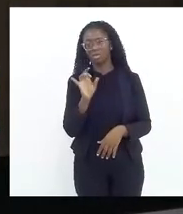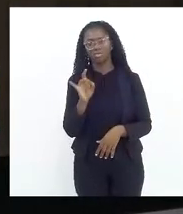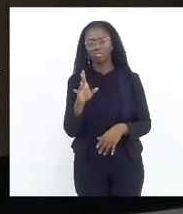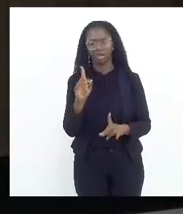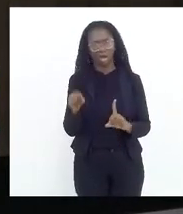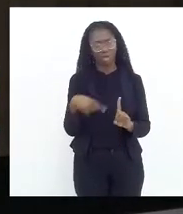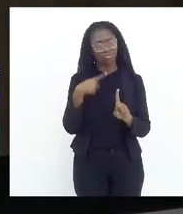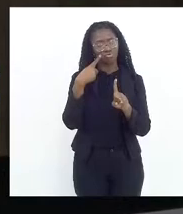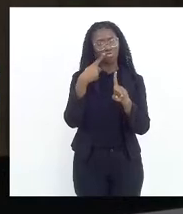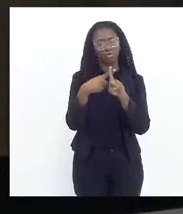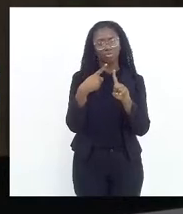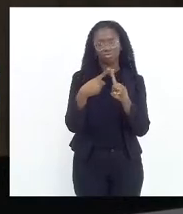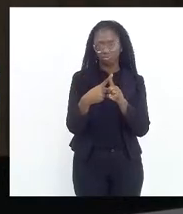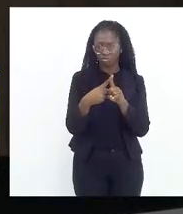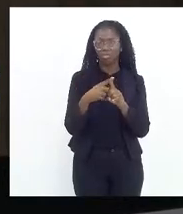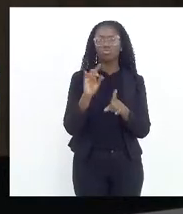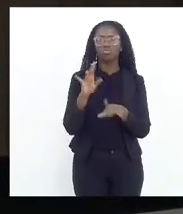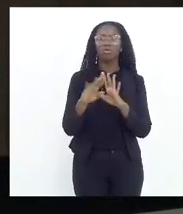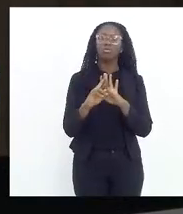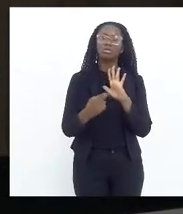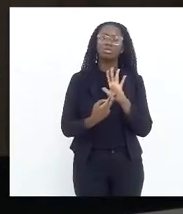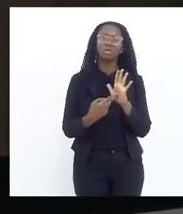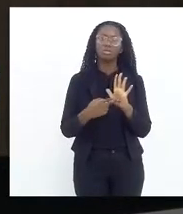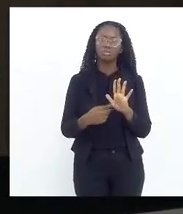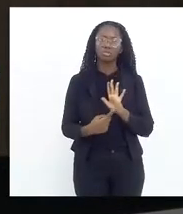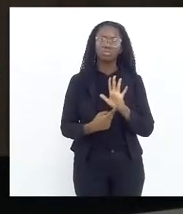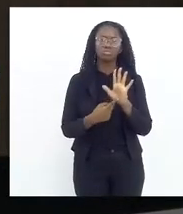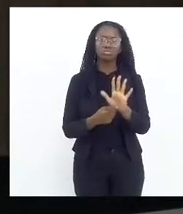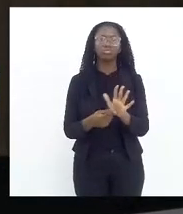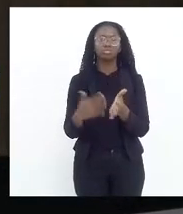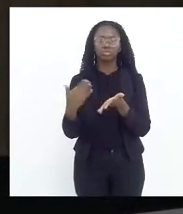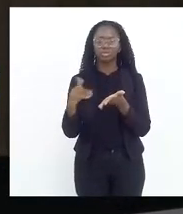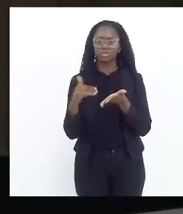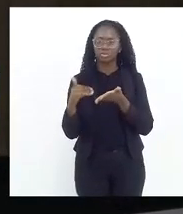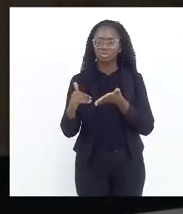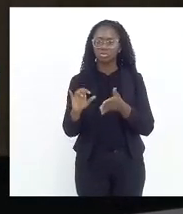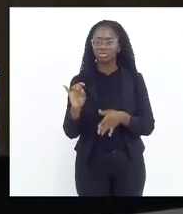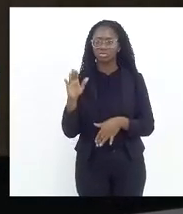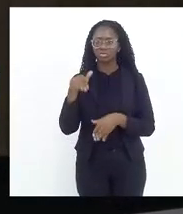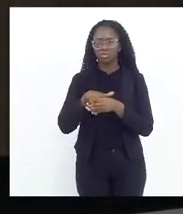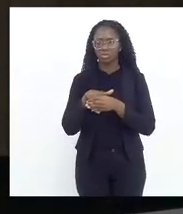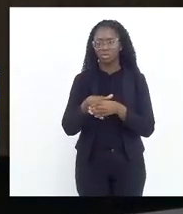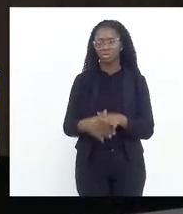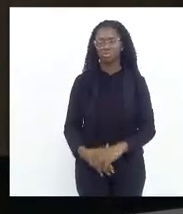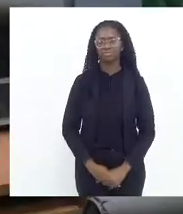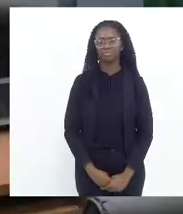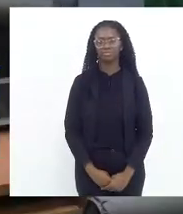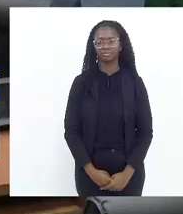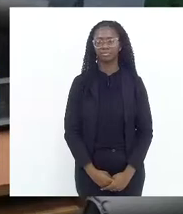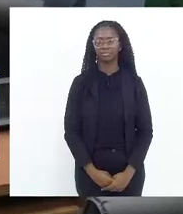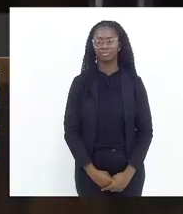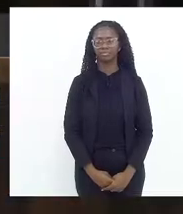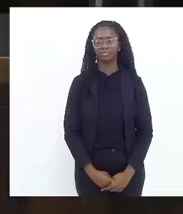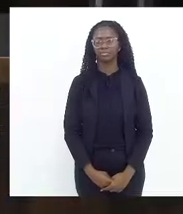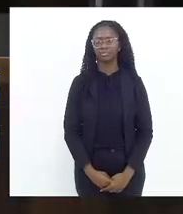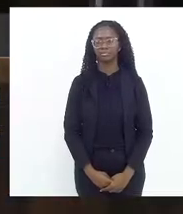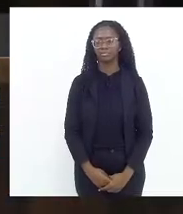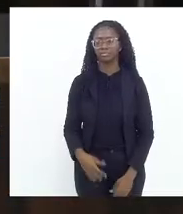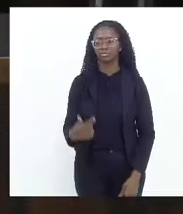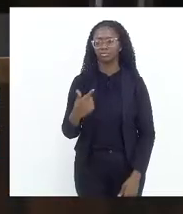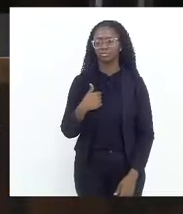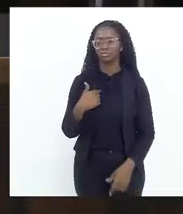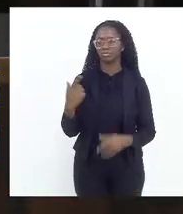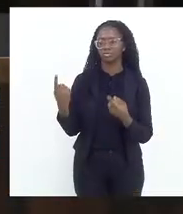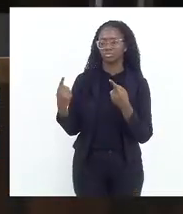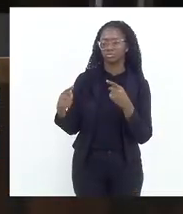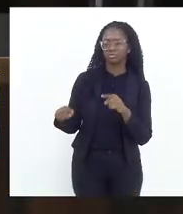aditiva com os parâmetros indicados pela Secretaria de Saúde. Esse é o voto. Constitucionalidade com emenda. Voto divergente, senhora